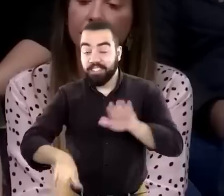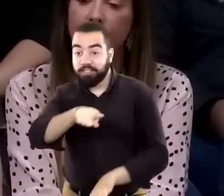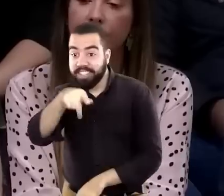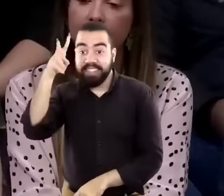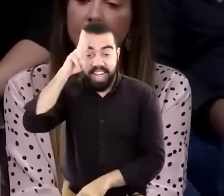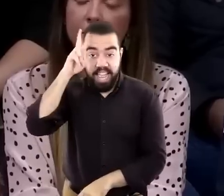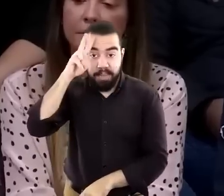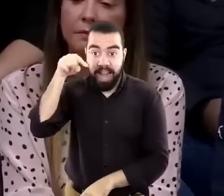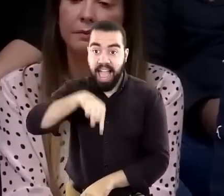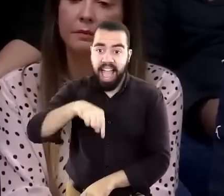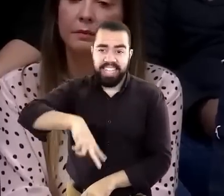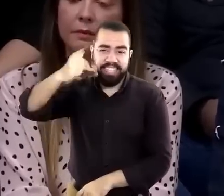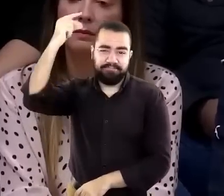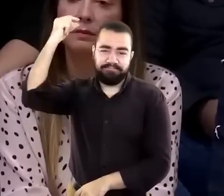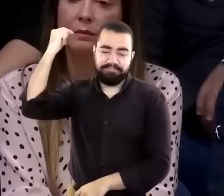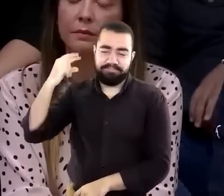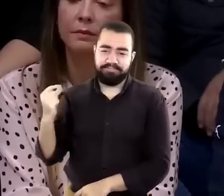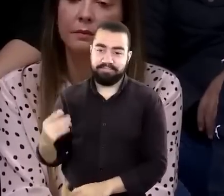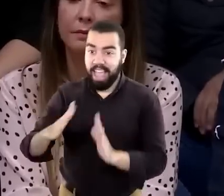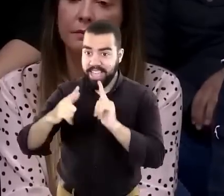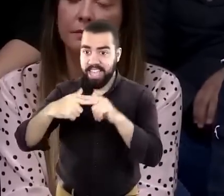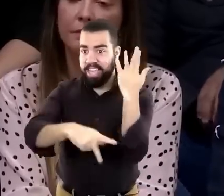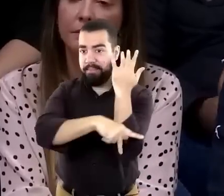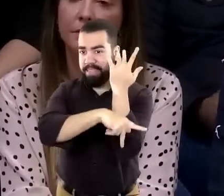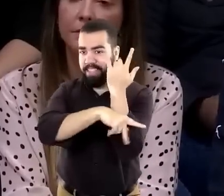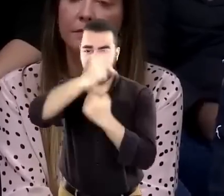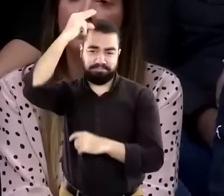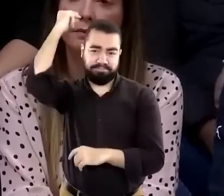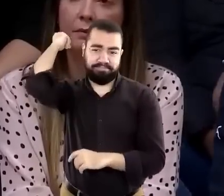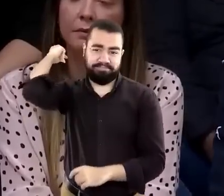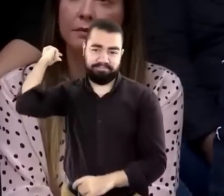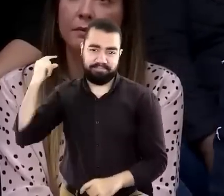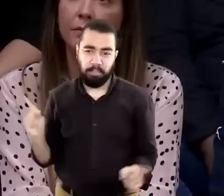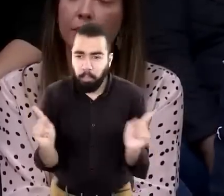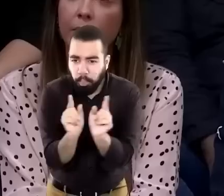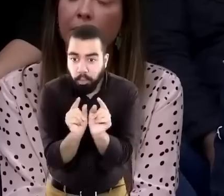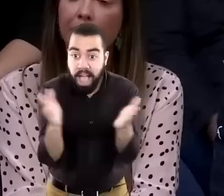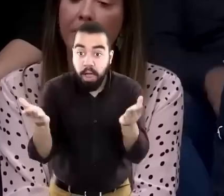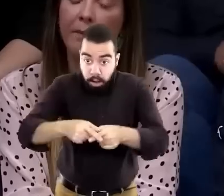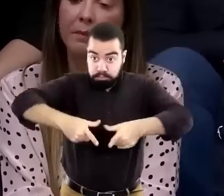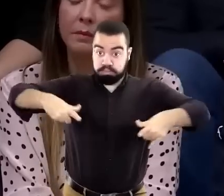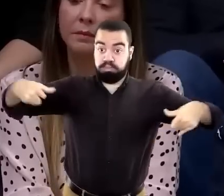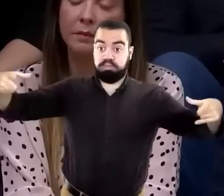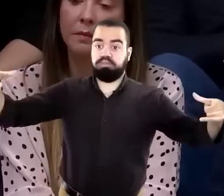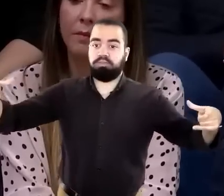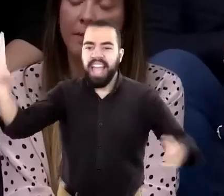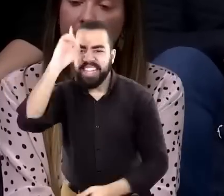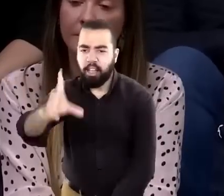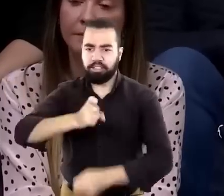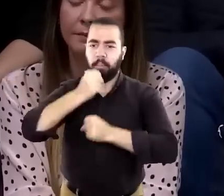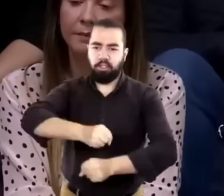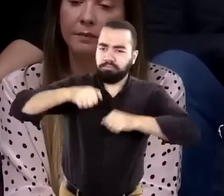história desta igreja que é mais do que centenária. Os pequenos começos. Mas Deus é poderoso para avançar,